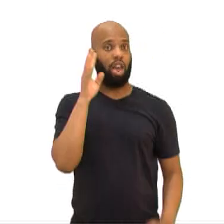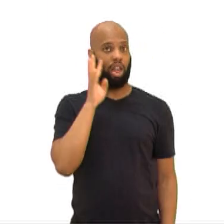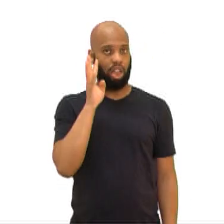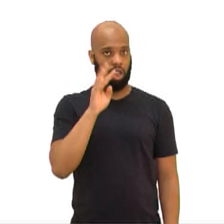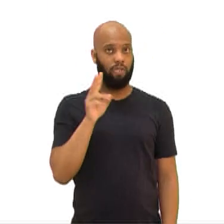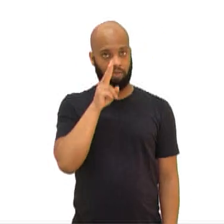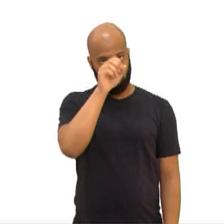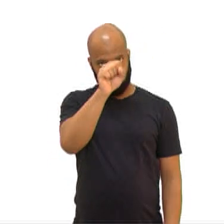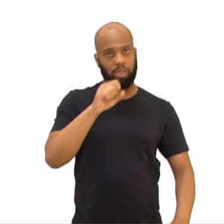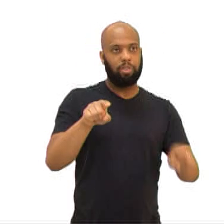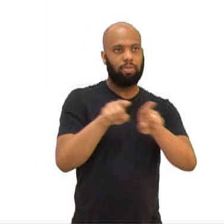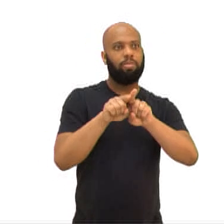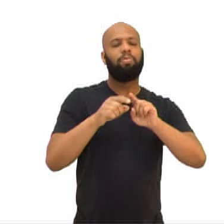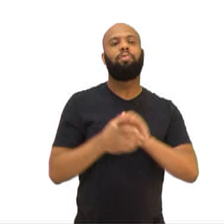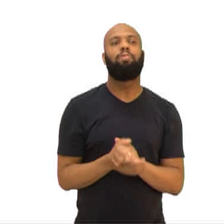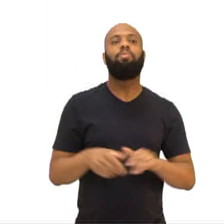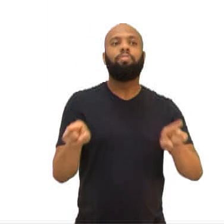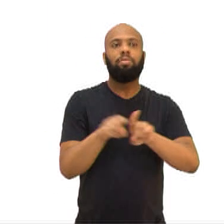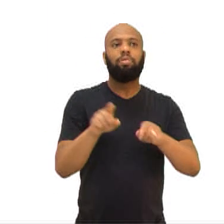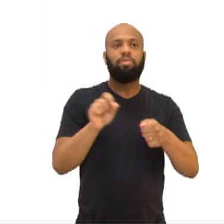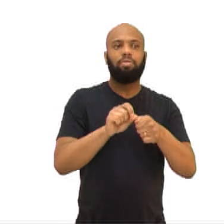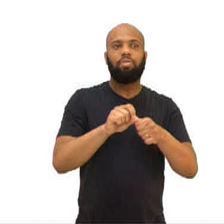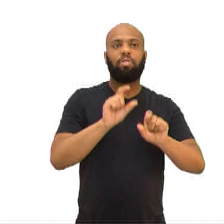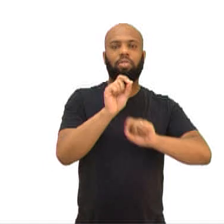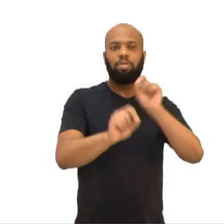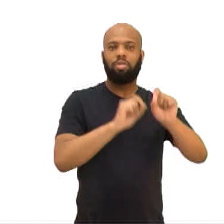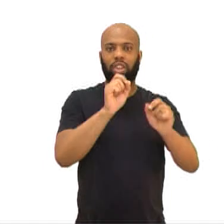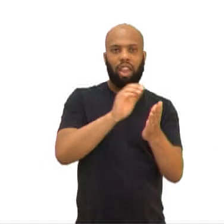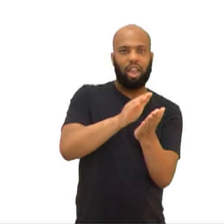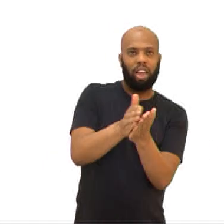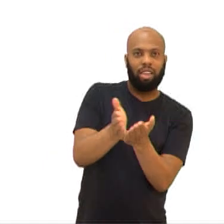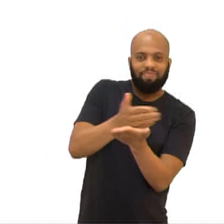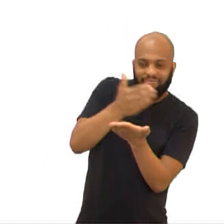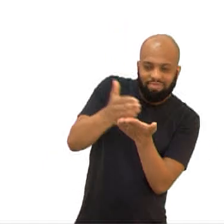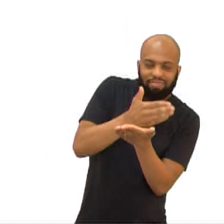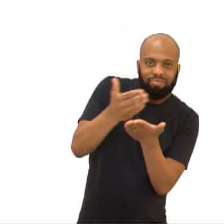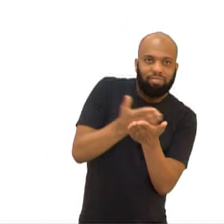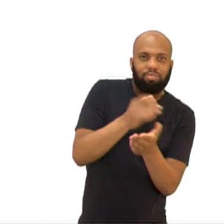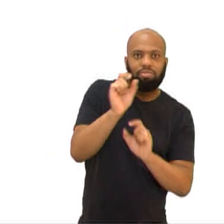forte. Ele também fez a capa do catálogo da exposição.